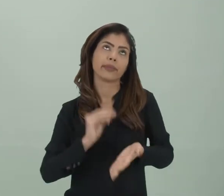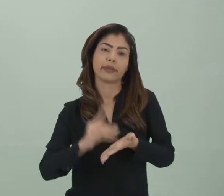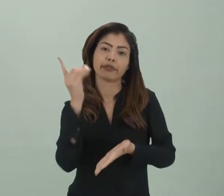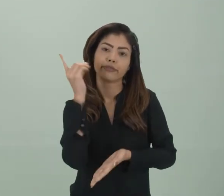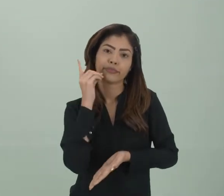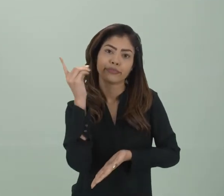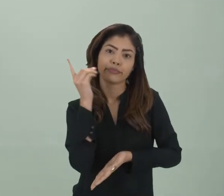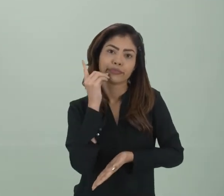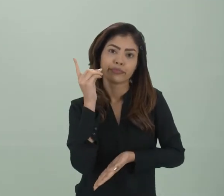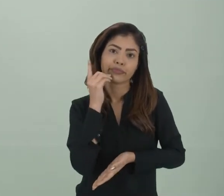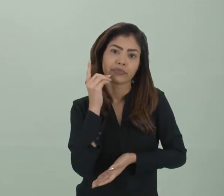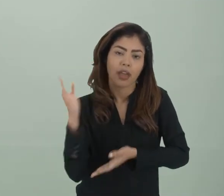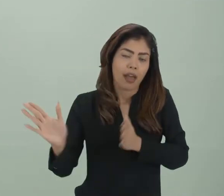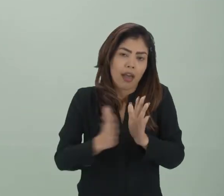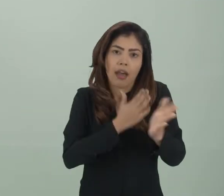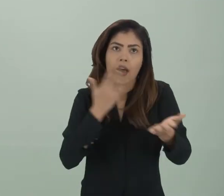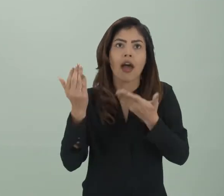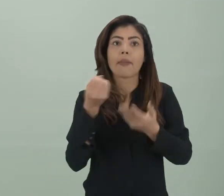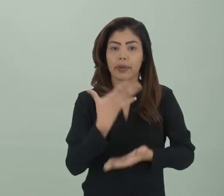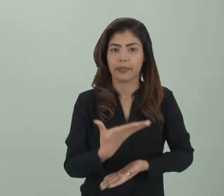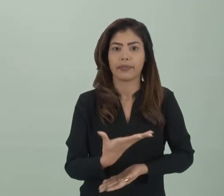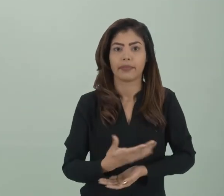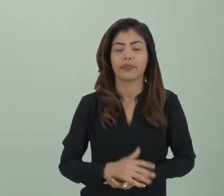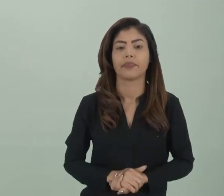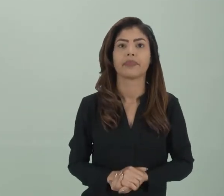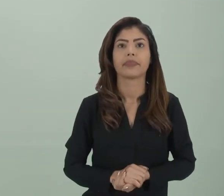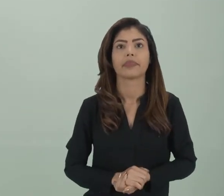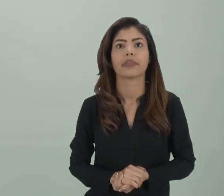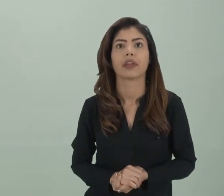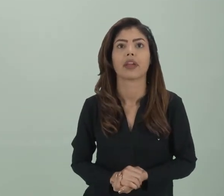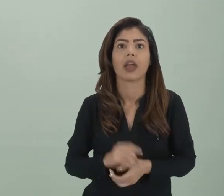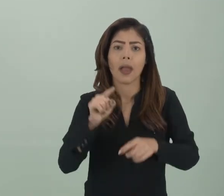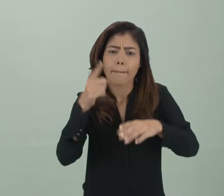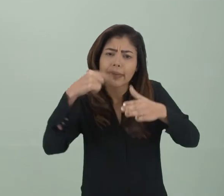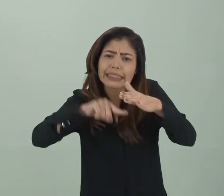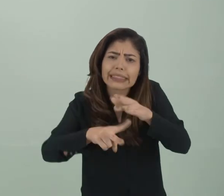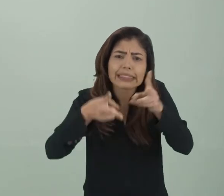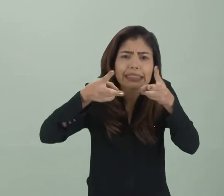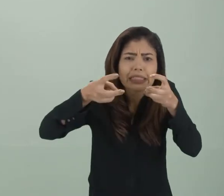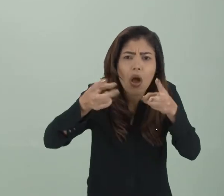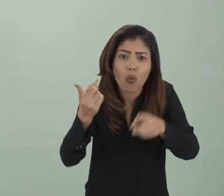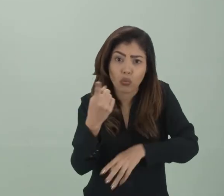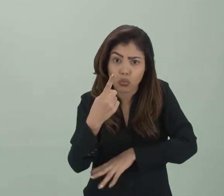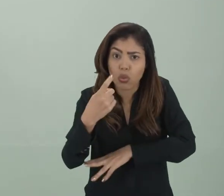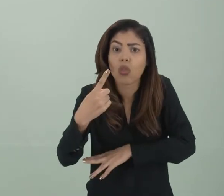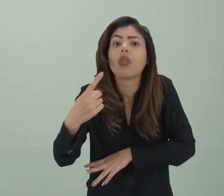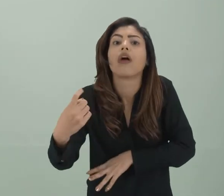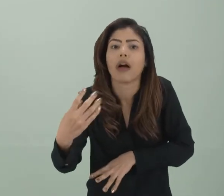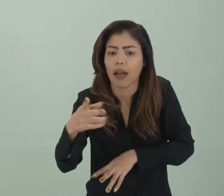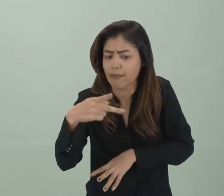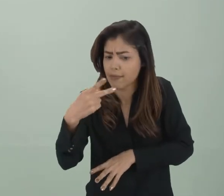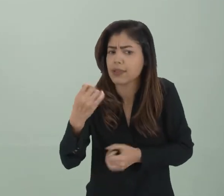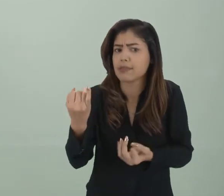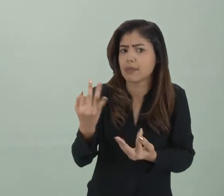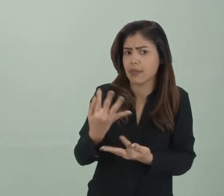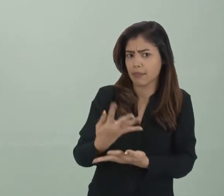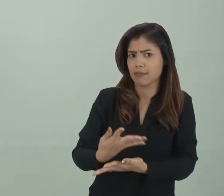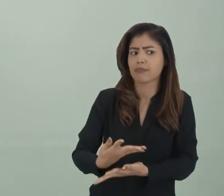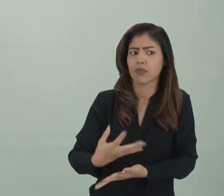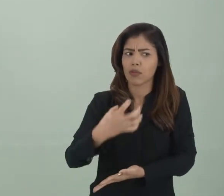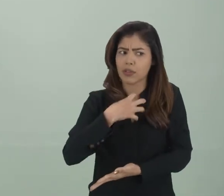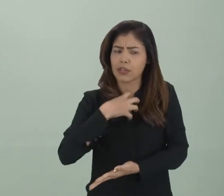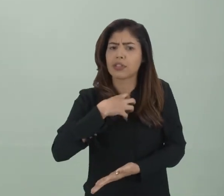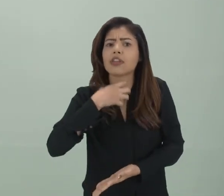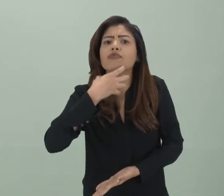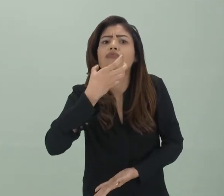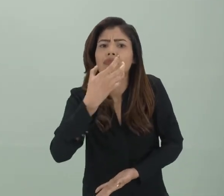dia terminar maravilhosamente bem. Percebam que dentro dessa frase, o tom de voz e a maneira como ela é dita, já